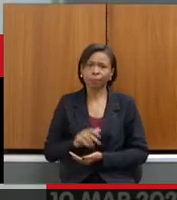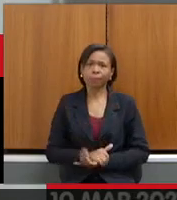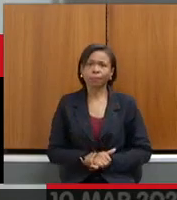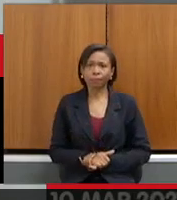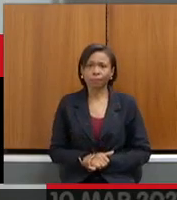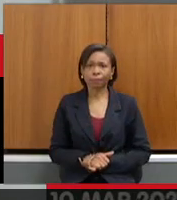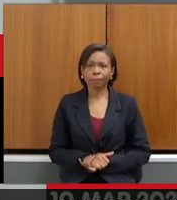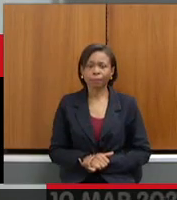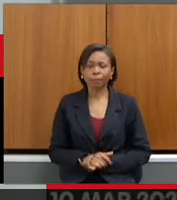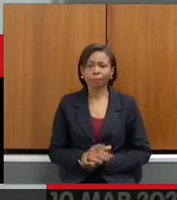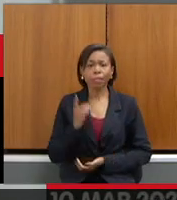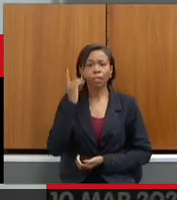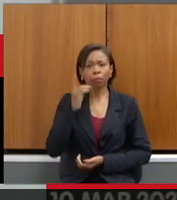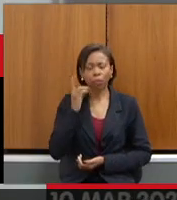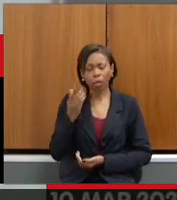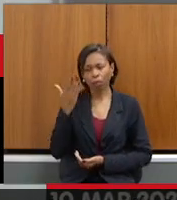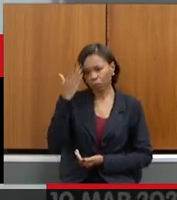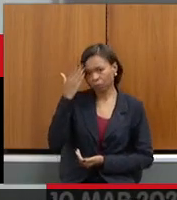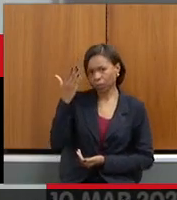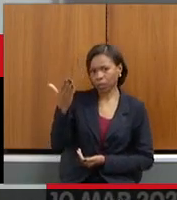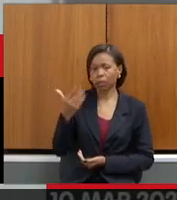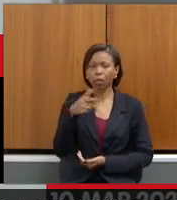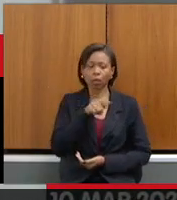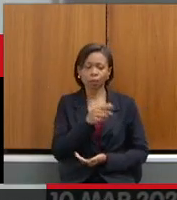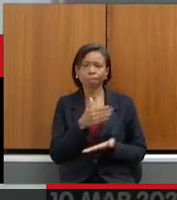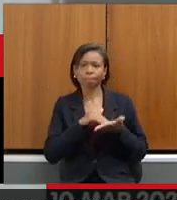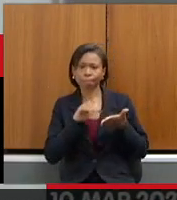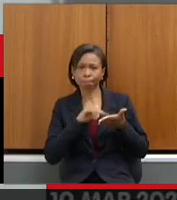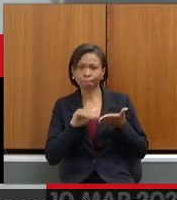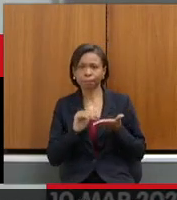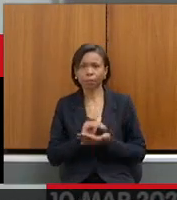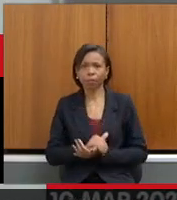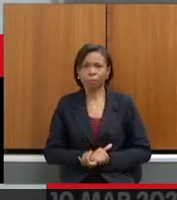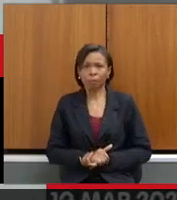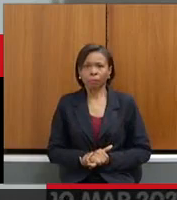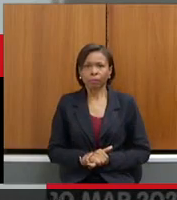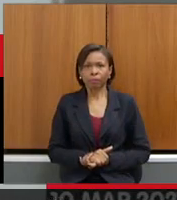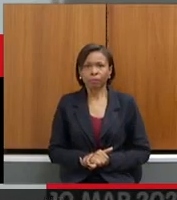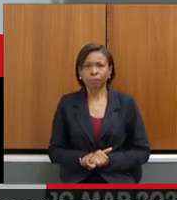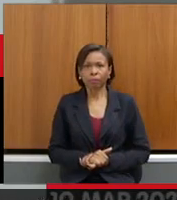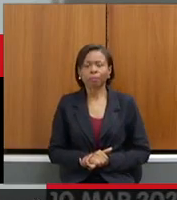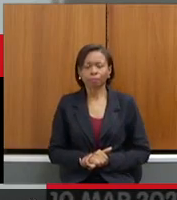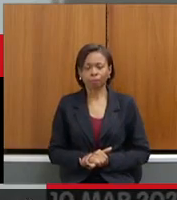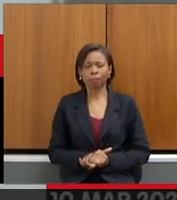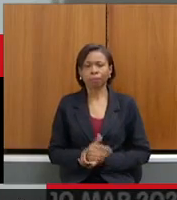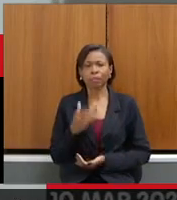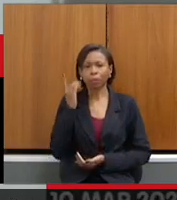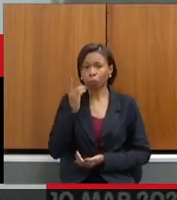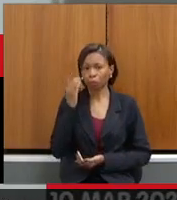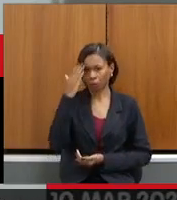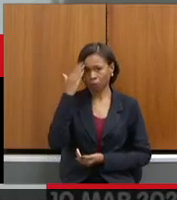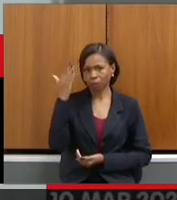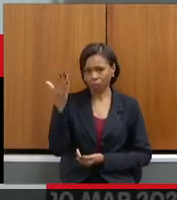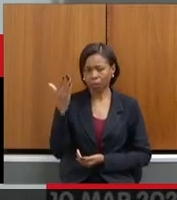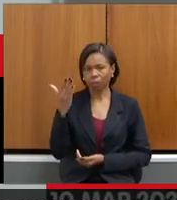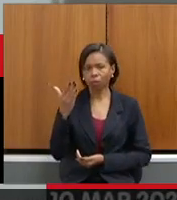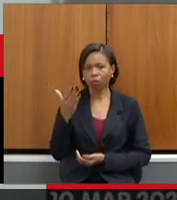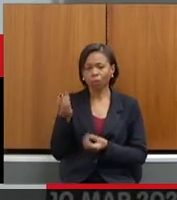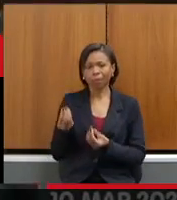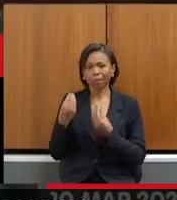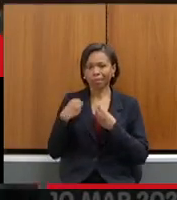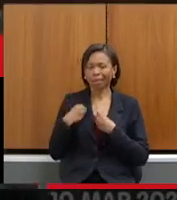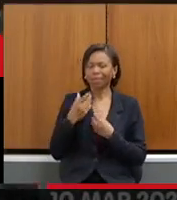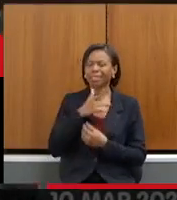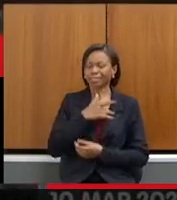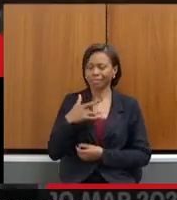obrigado é para o leitinho com a palavra o secretário Carlos Eduardo Obrigado Deputado o desejar a saúde